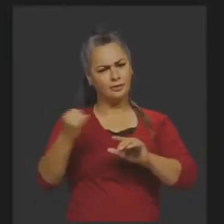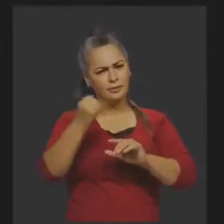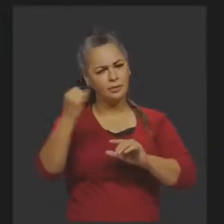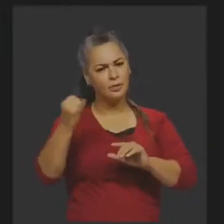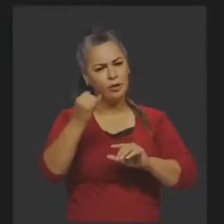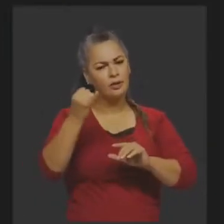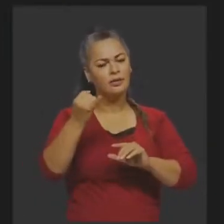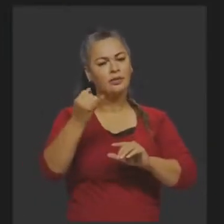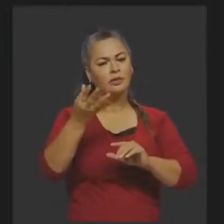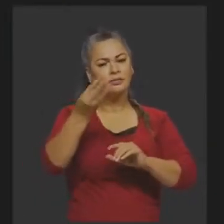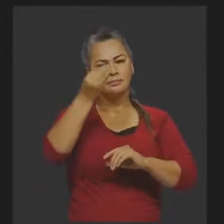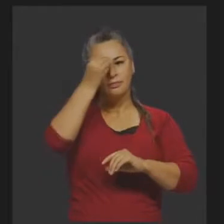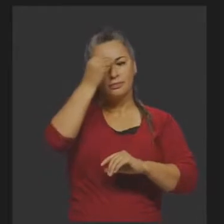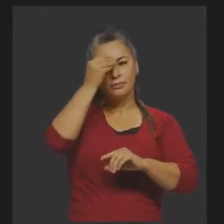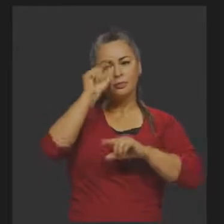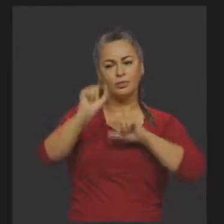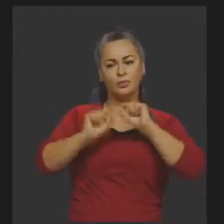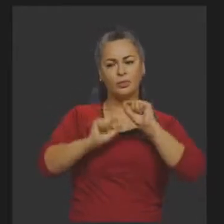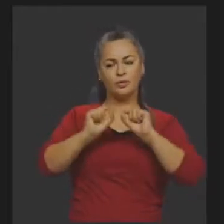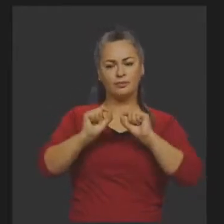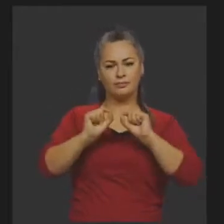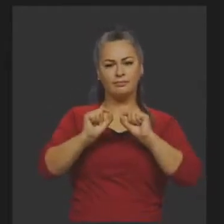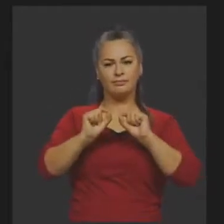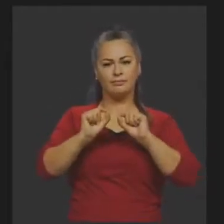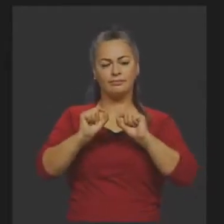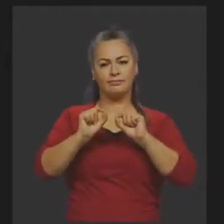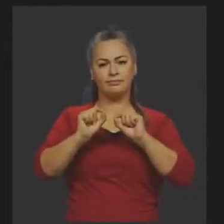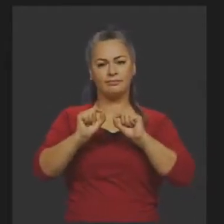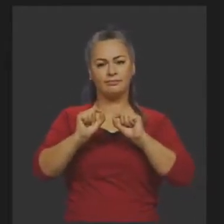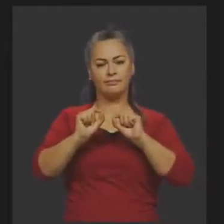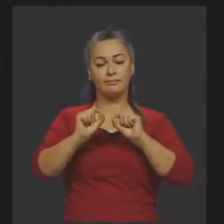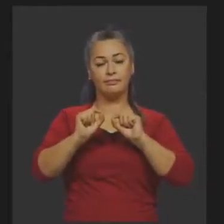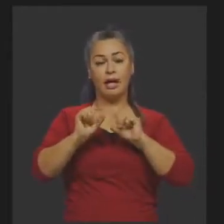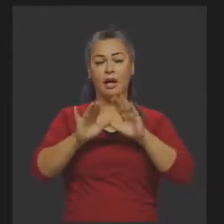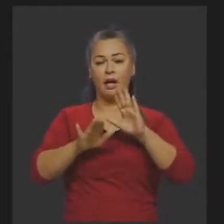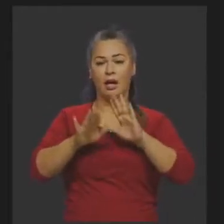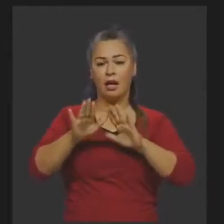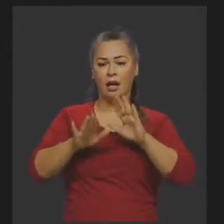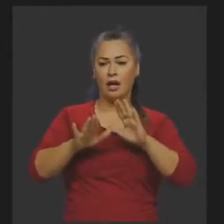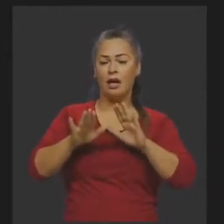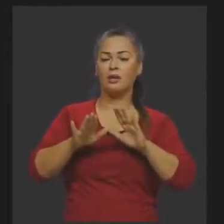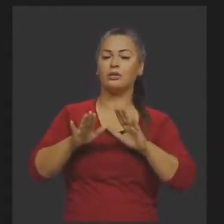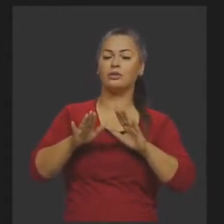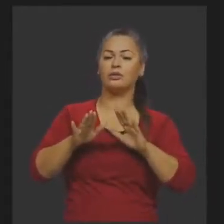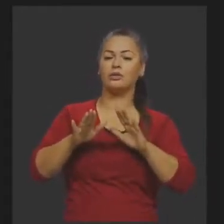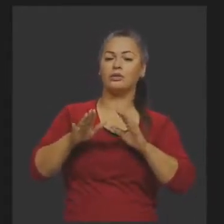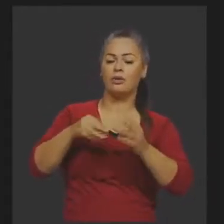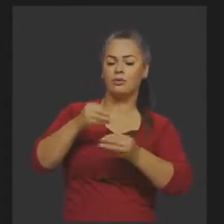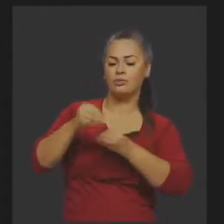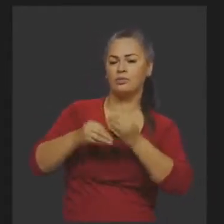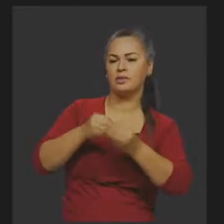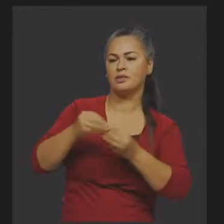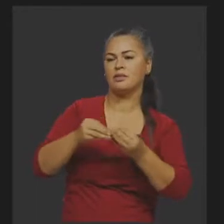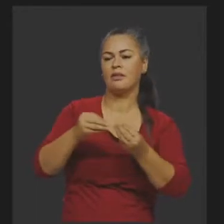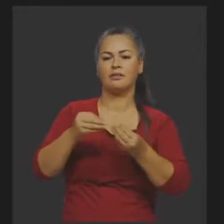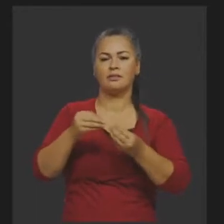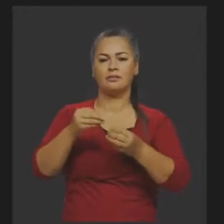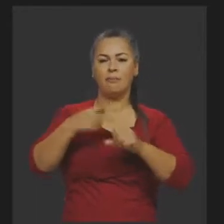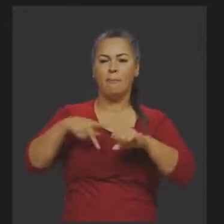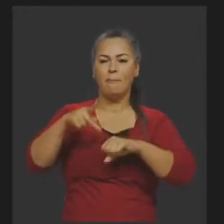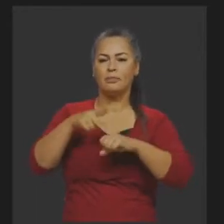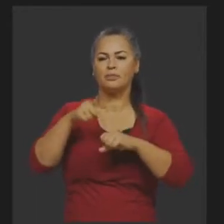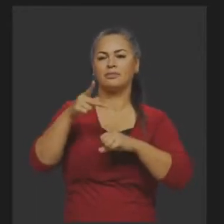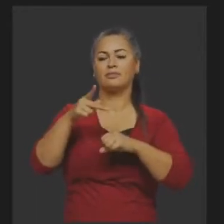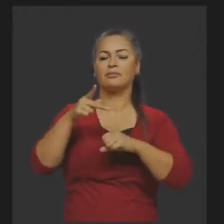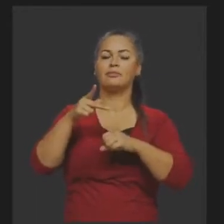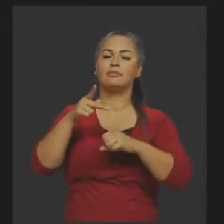lembrar que alguns materiais que são importantes para nós, mesmo uma glicose, uma proteína, acaba sendo eliminado